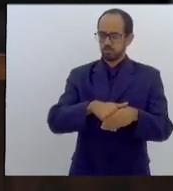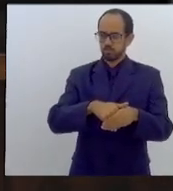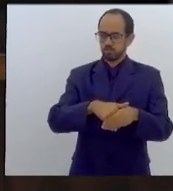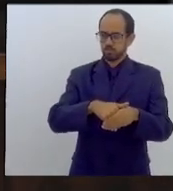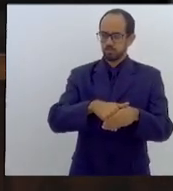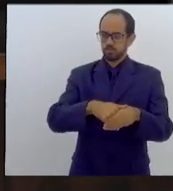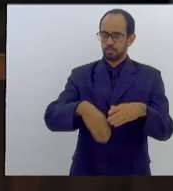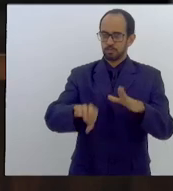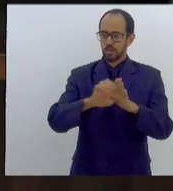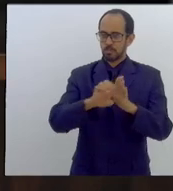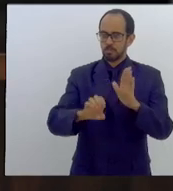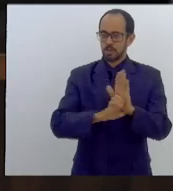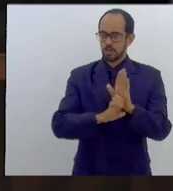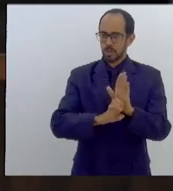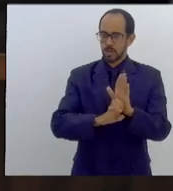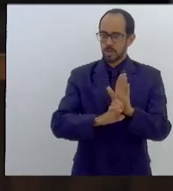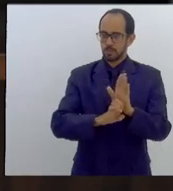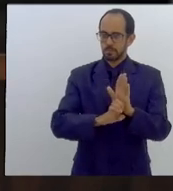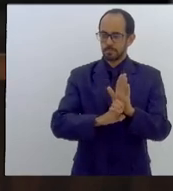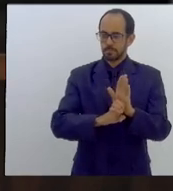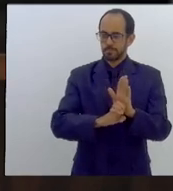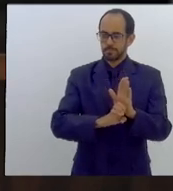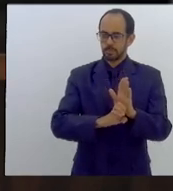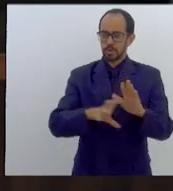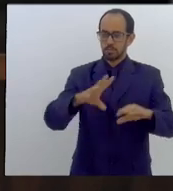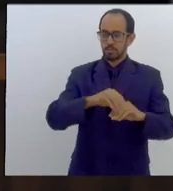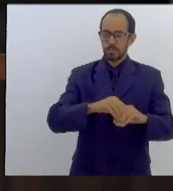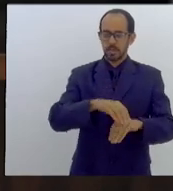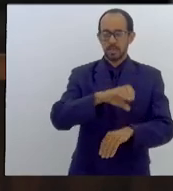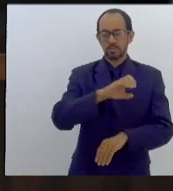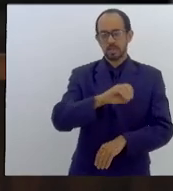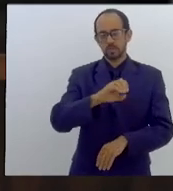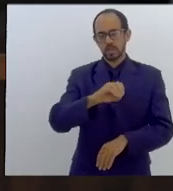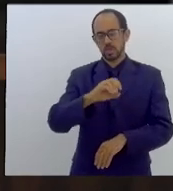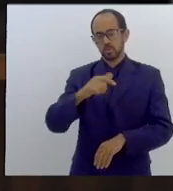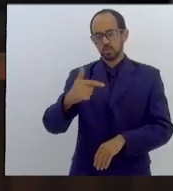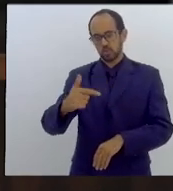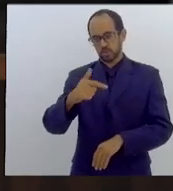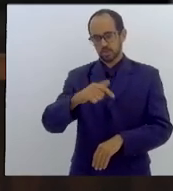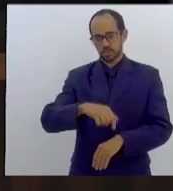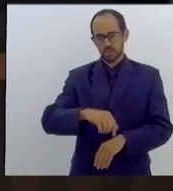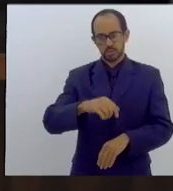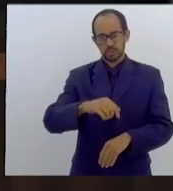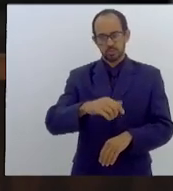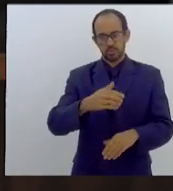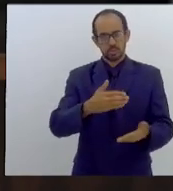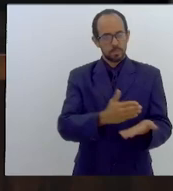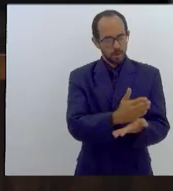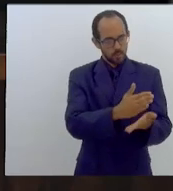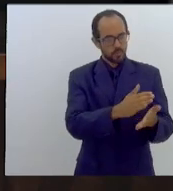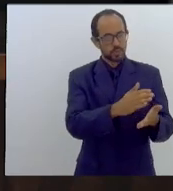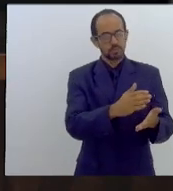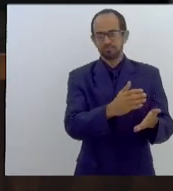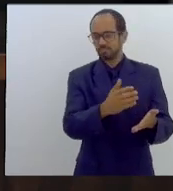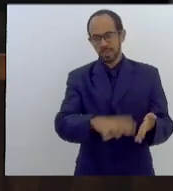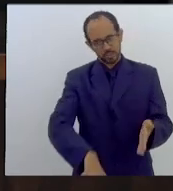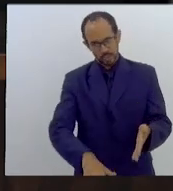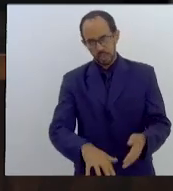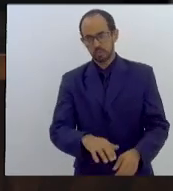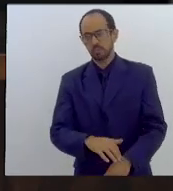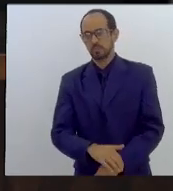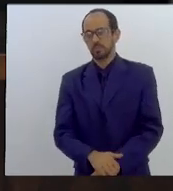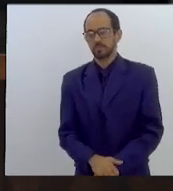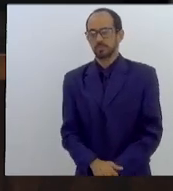a emenda aditiva número 2. Senhores que aprovam, permaneçam como estão, rejeitado. Há sobre a mesa